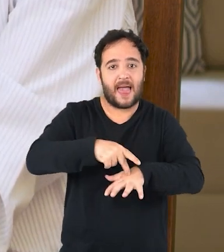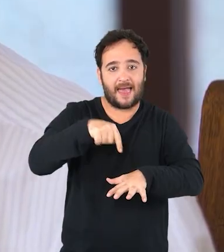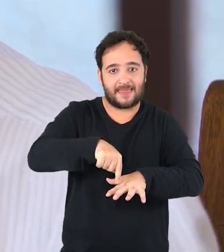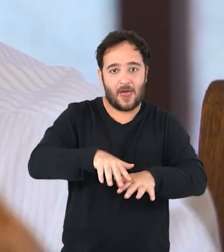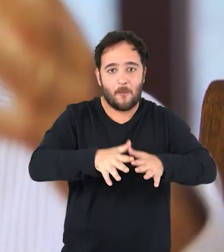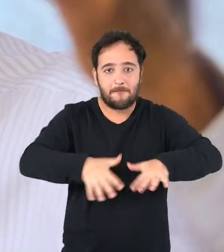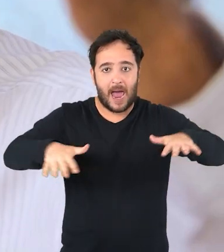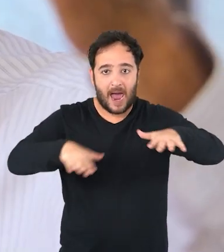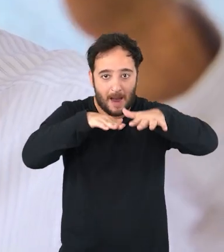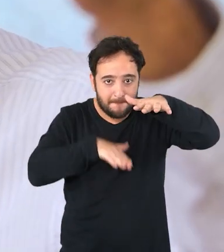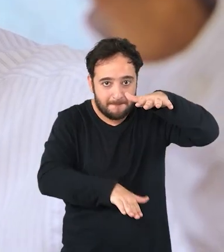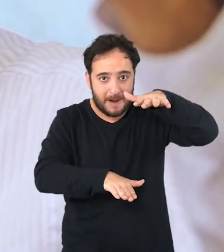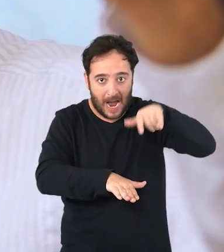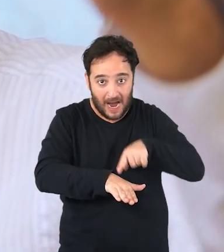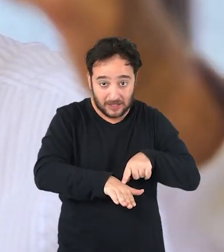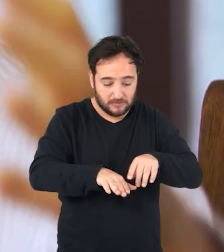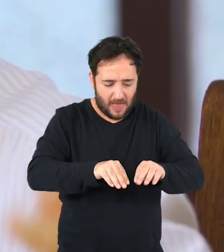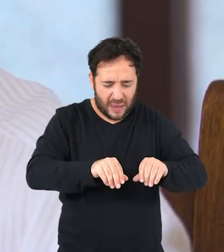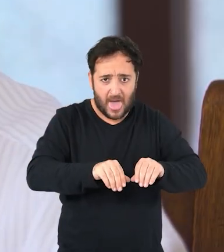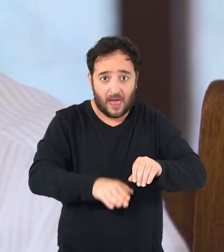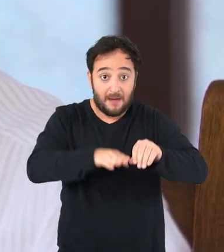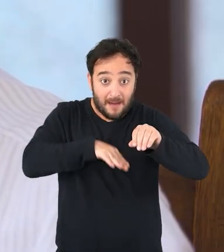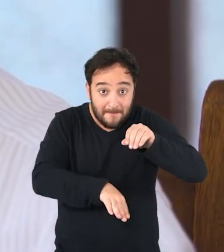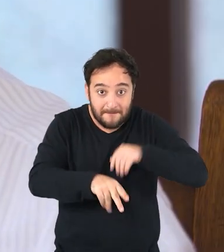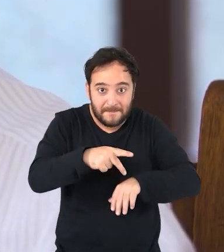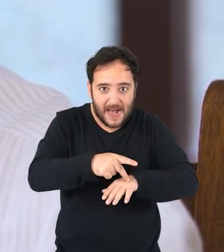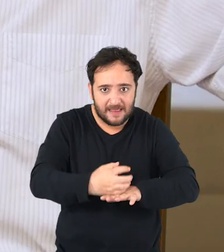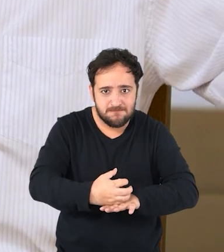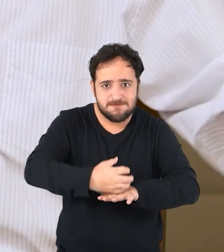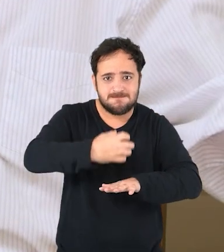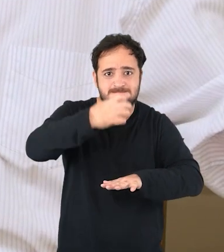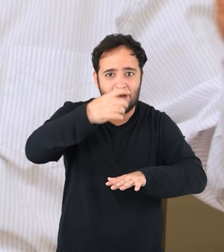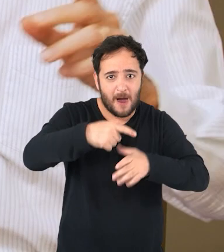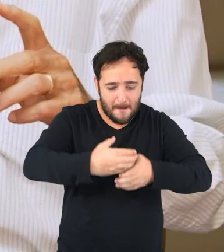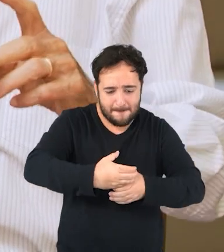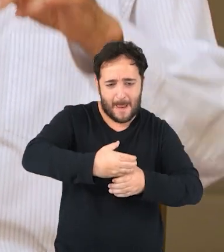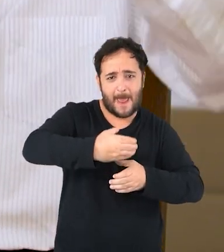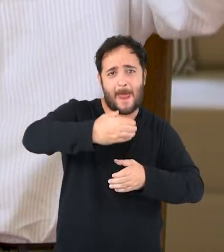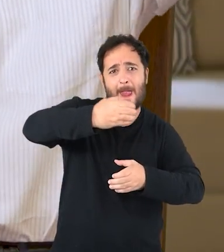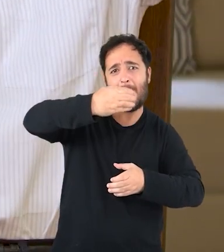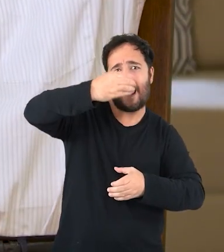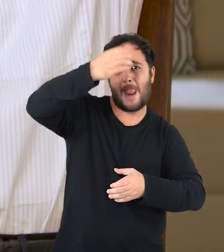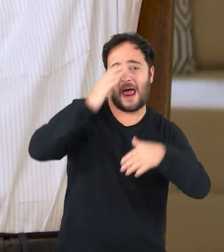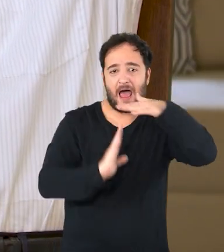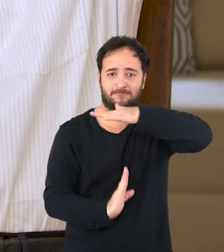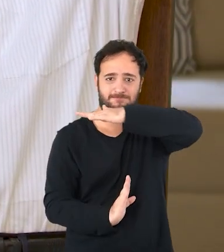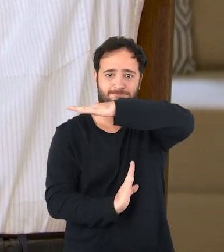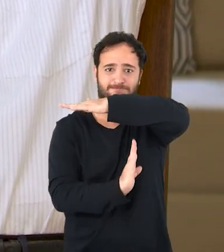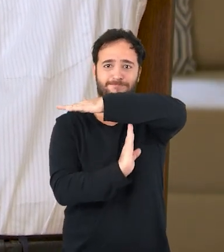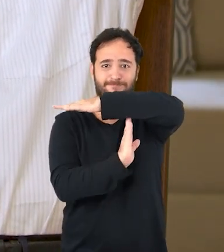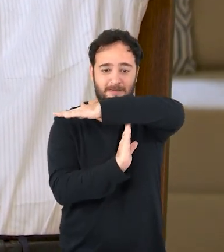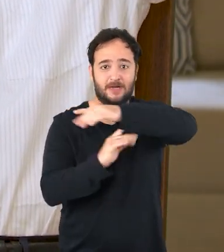rocha. Aí concreto um bloco. Em cima dos tubulões, em cima do bloco, concreto pilar, até lá em